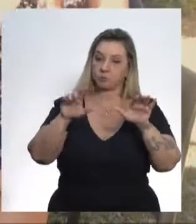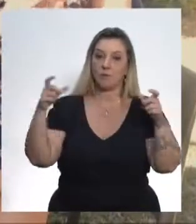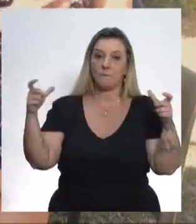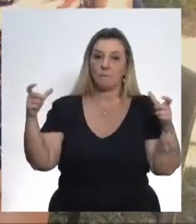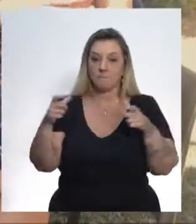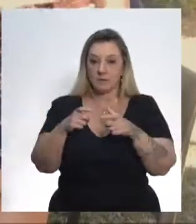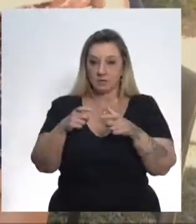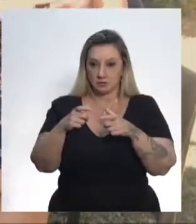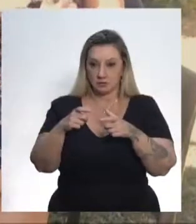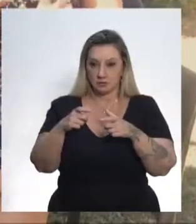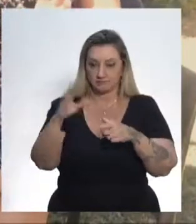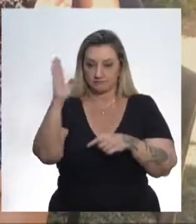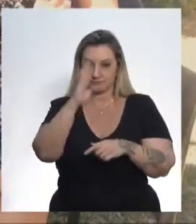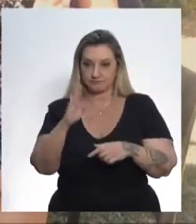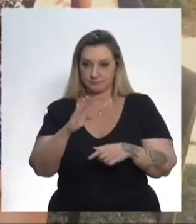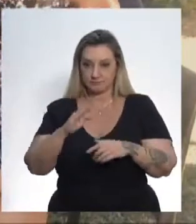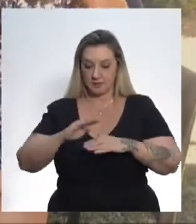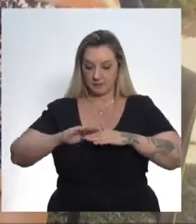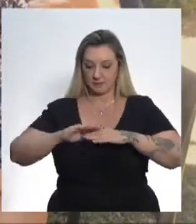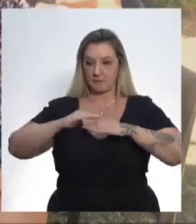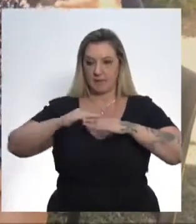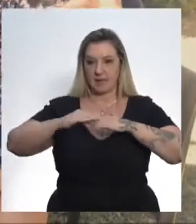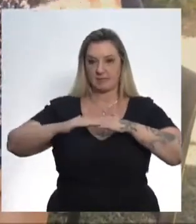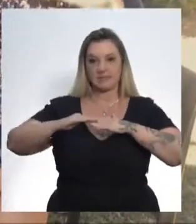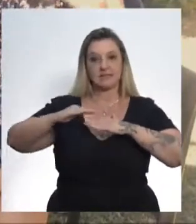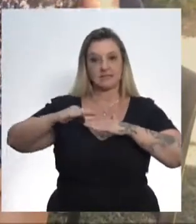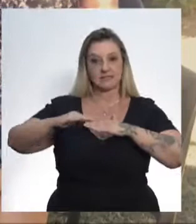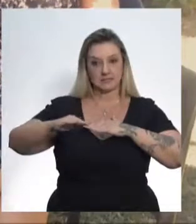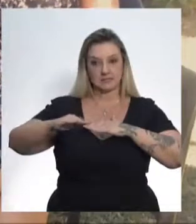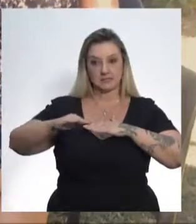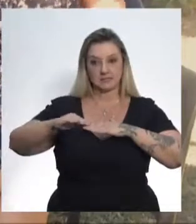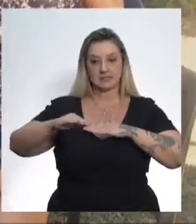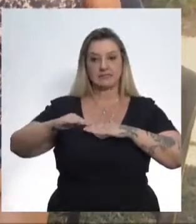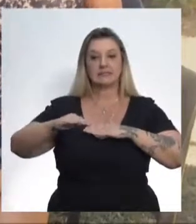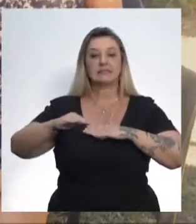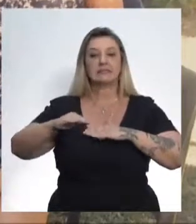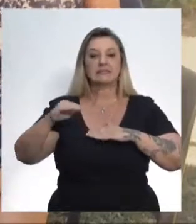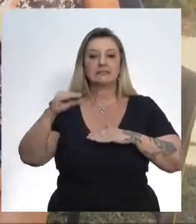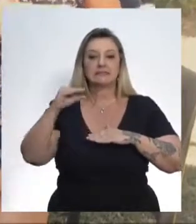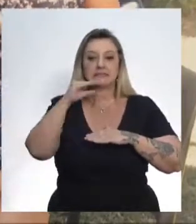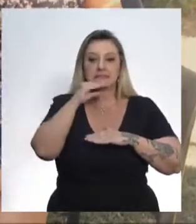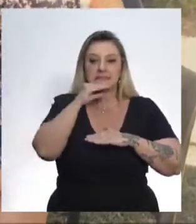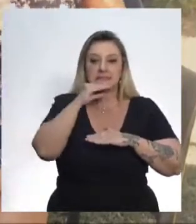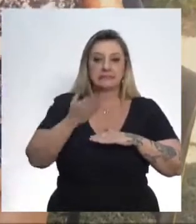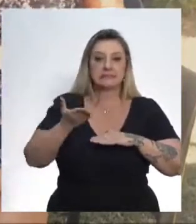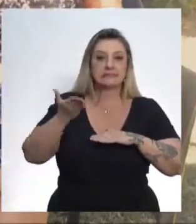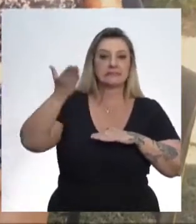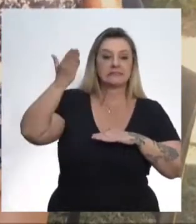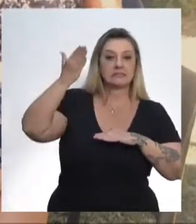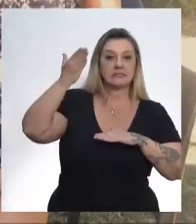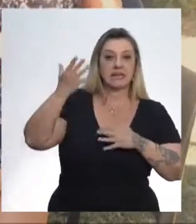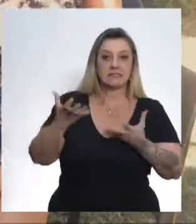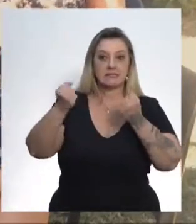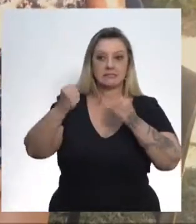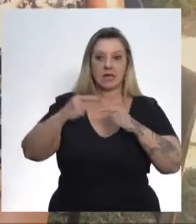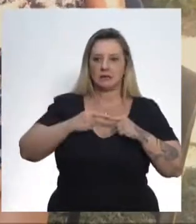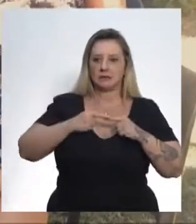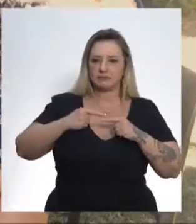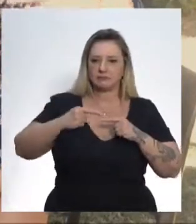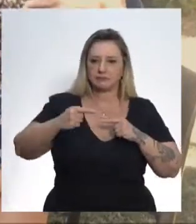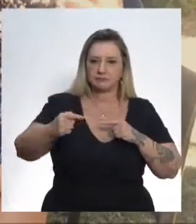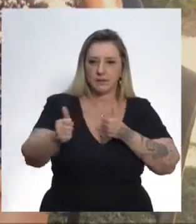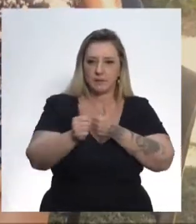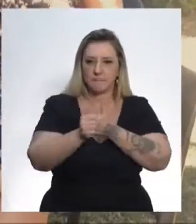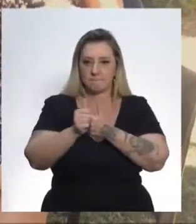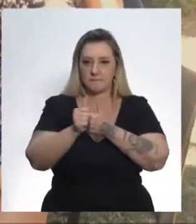Ele é formado por uma área de planície, com temperaturas elevadas e uma estação seca prolongada. Como fica